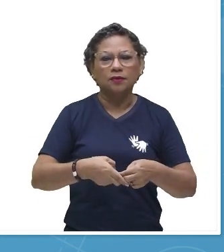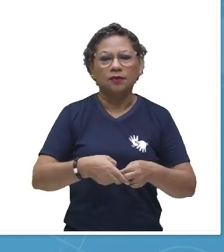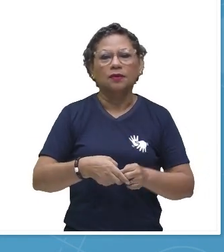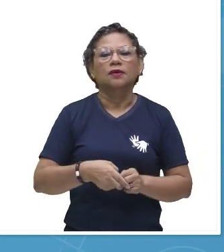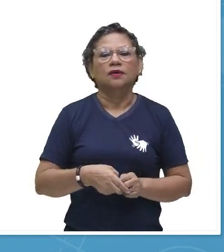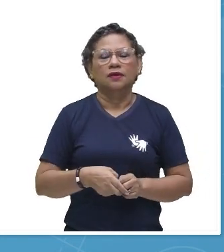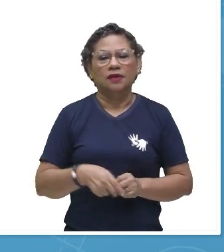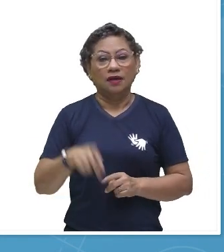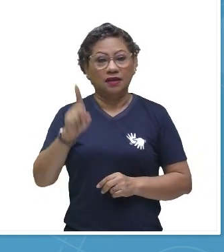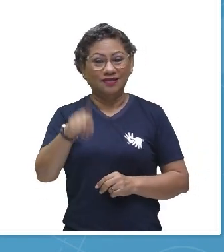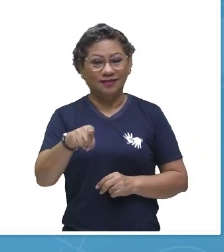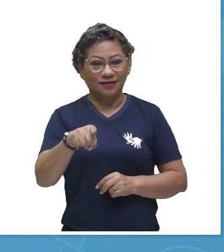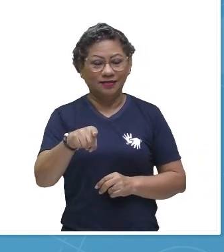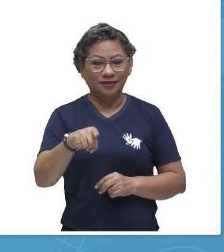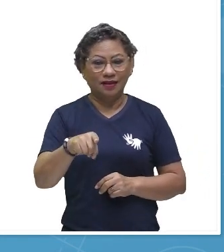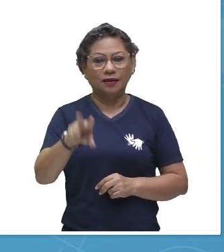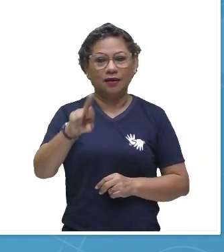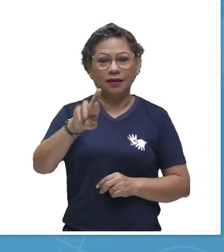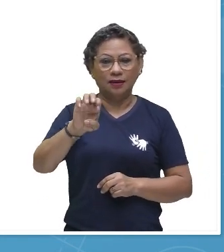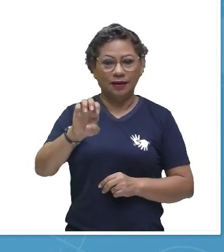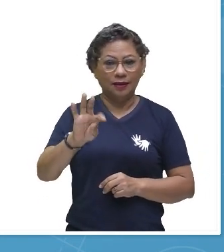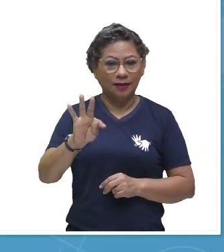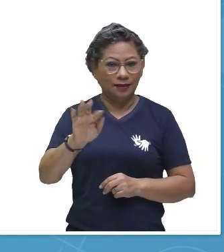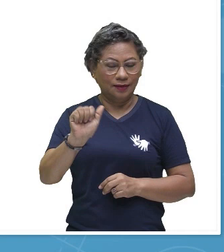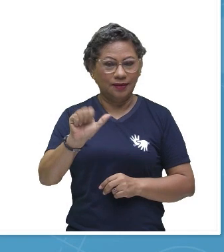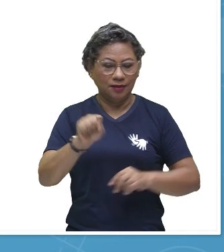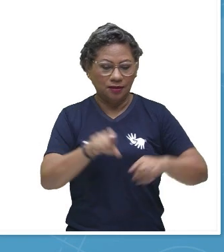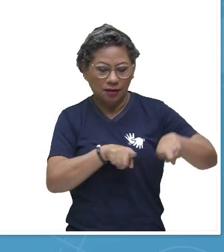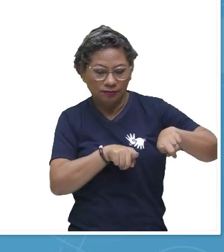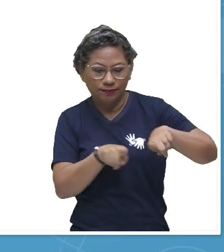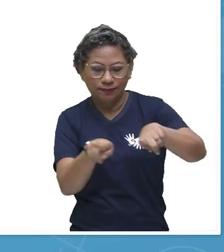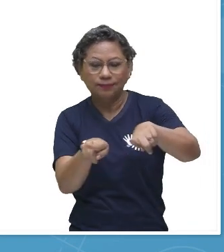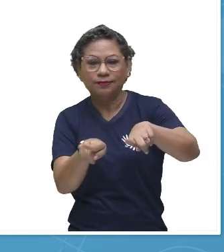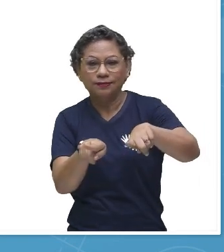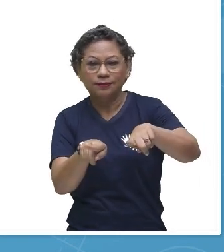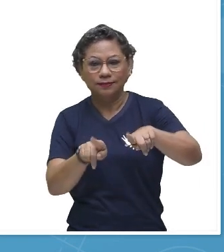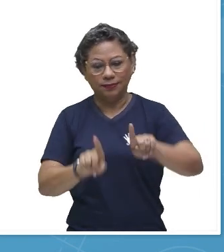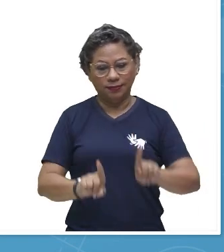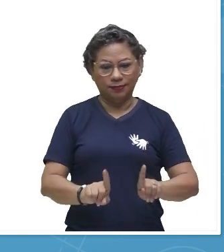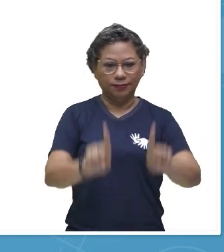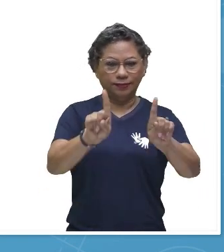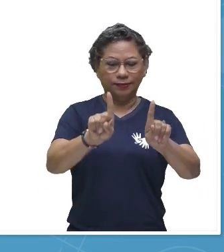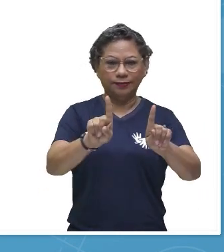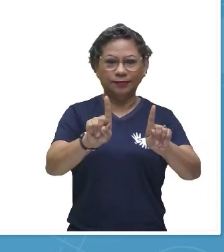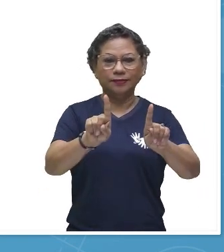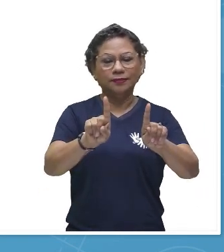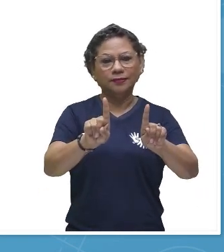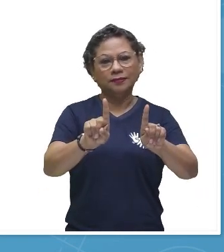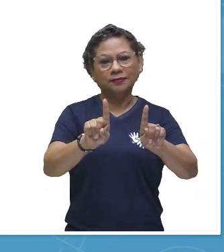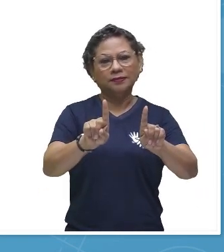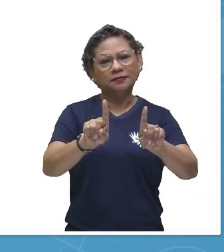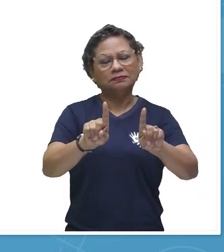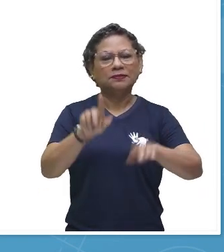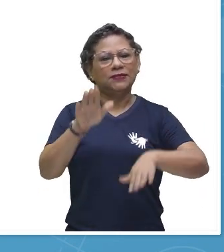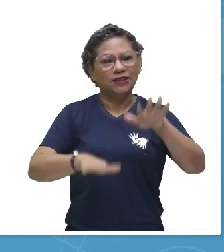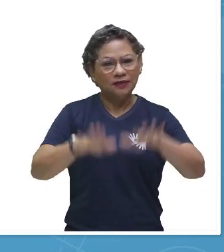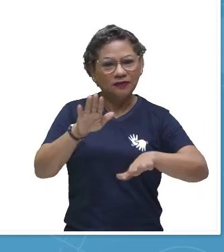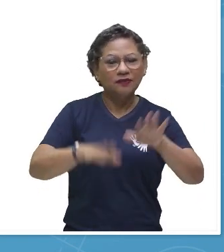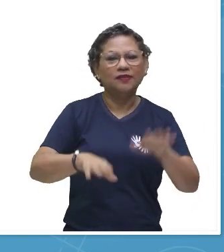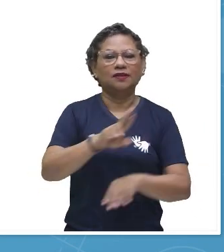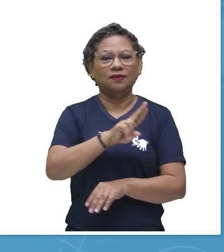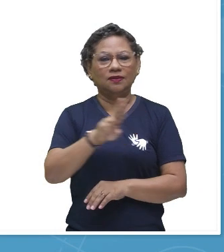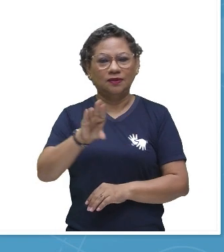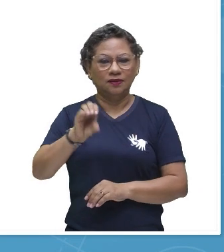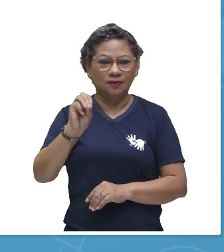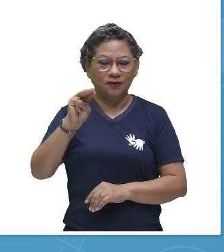são retas paralelas e elas podem estar em qualquer direção. Por exemplo, professor, eu posso ter retas paralelas em